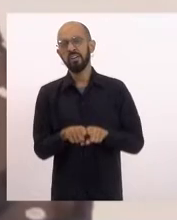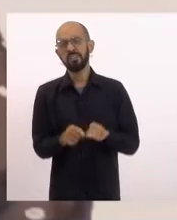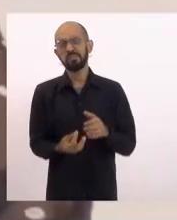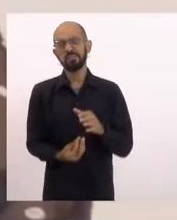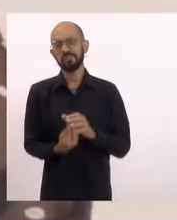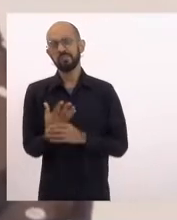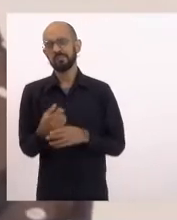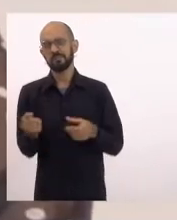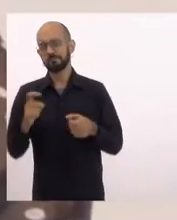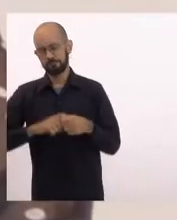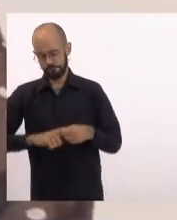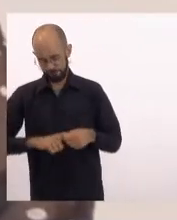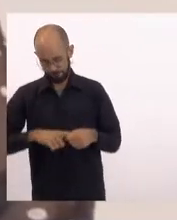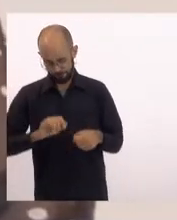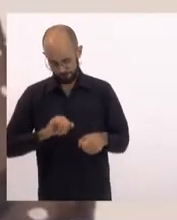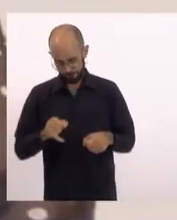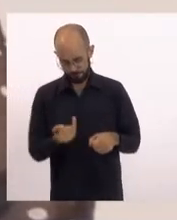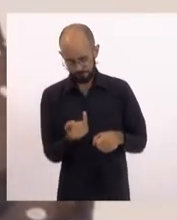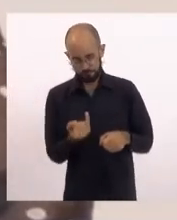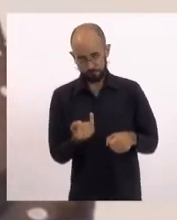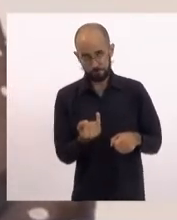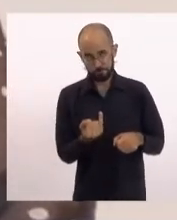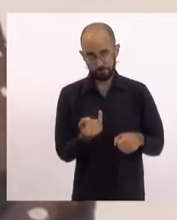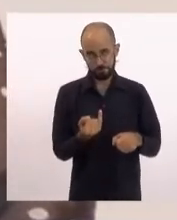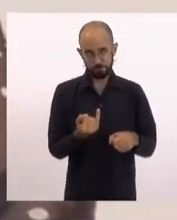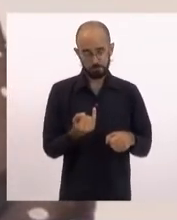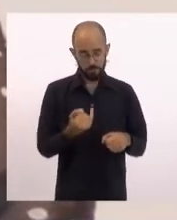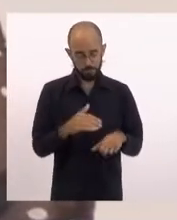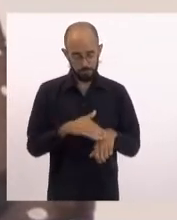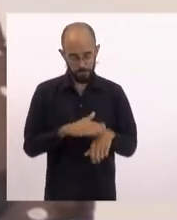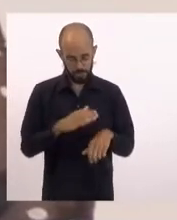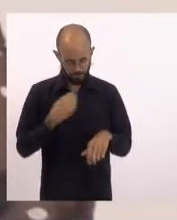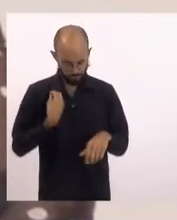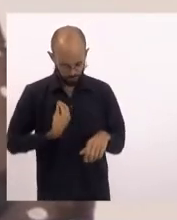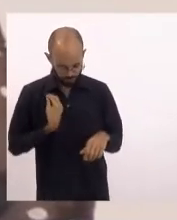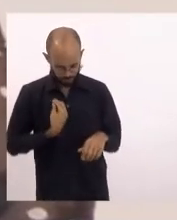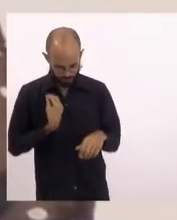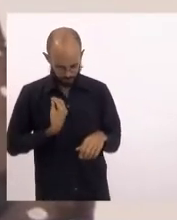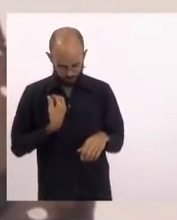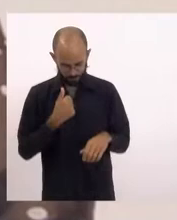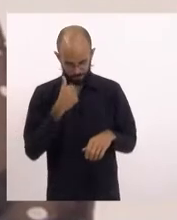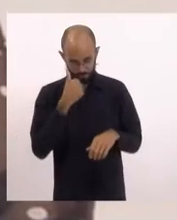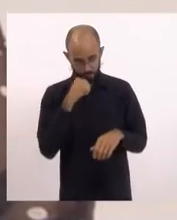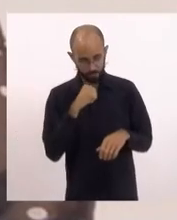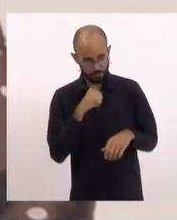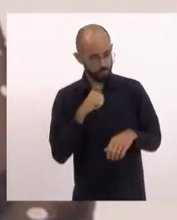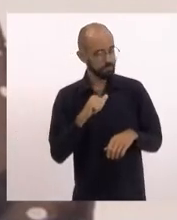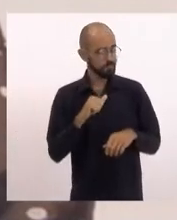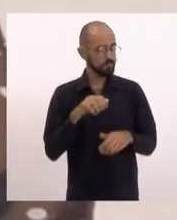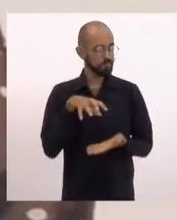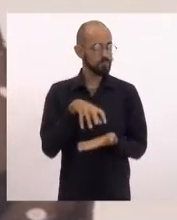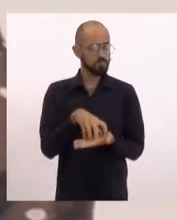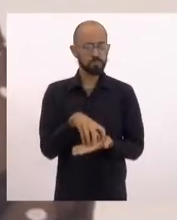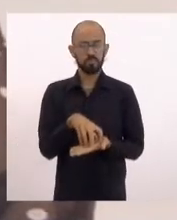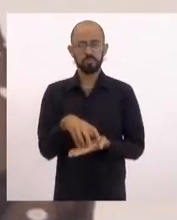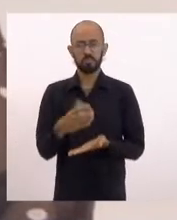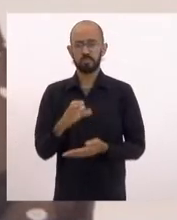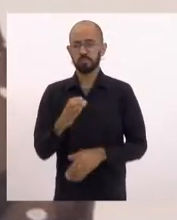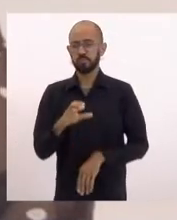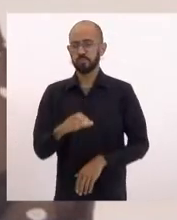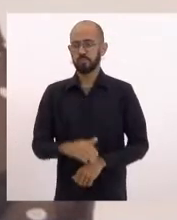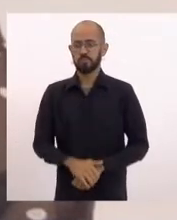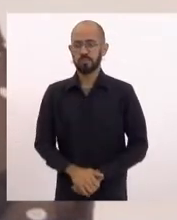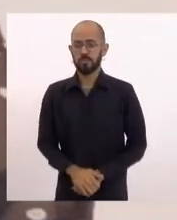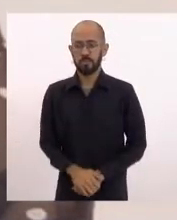para oportunizar a maior participação das mulheres na área da ciência. Então,